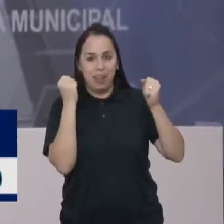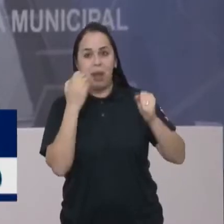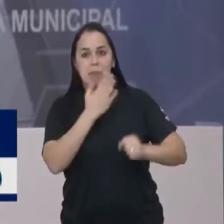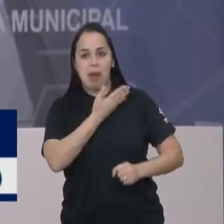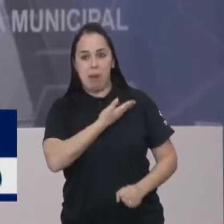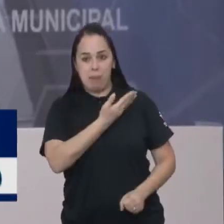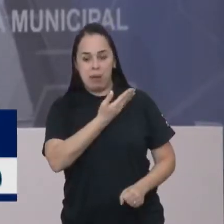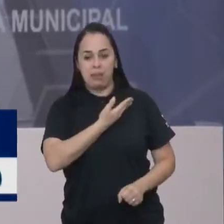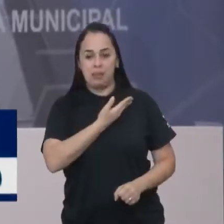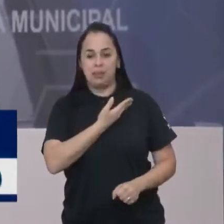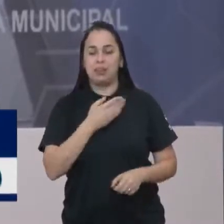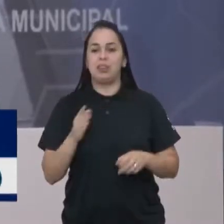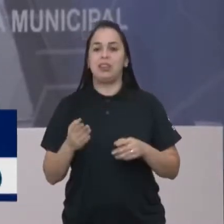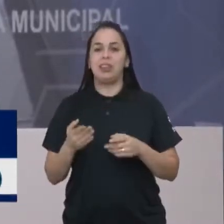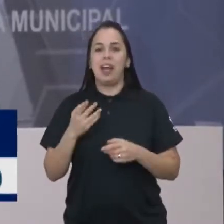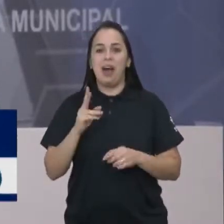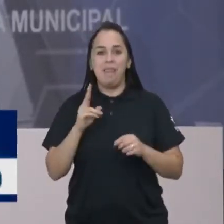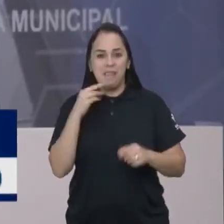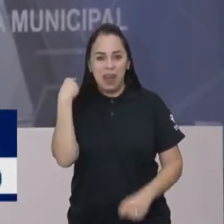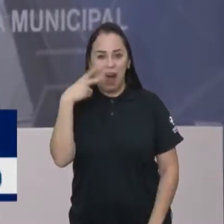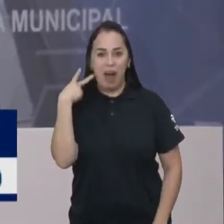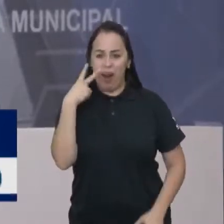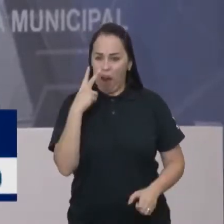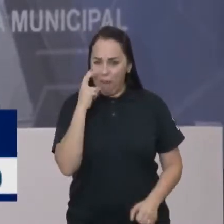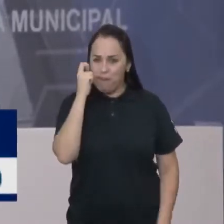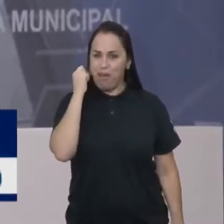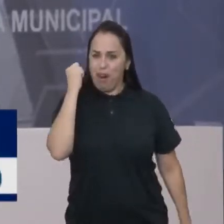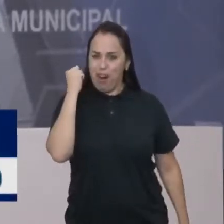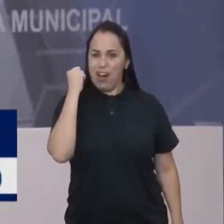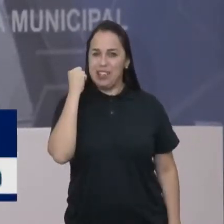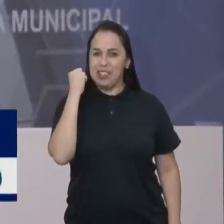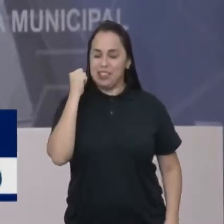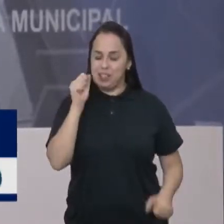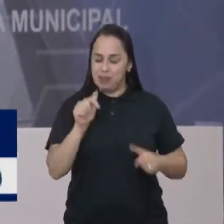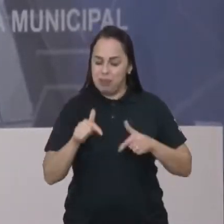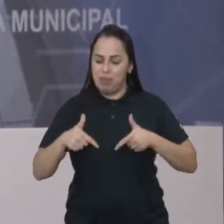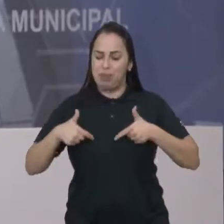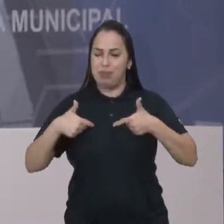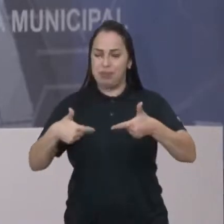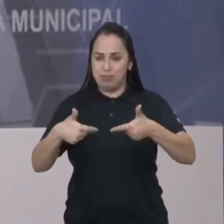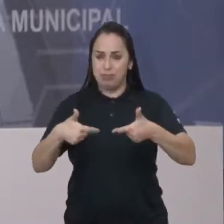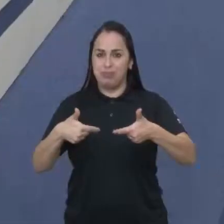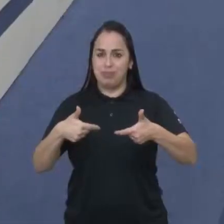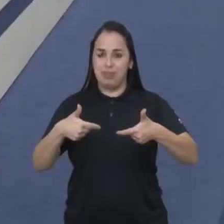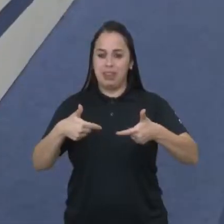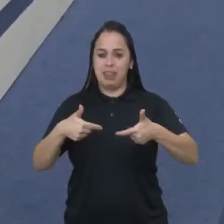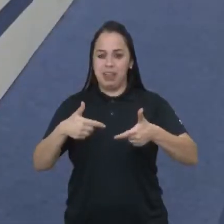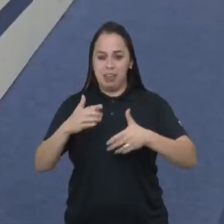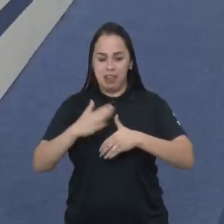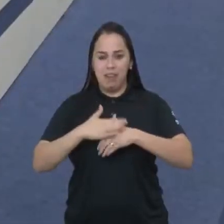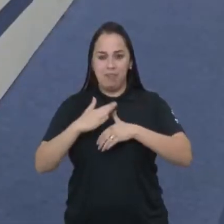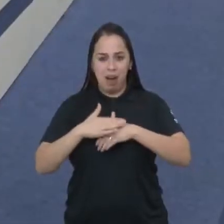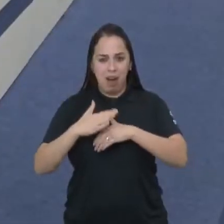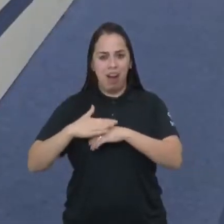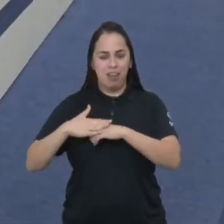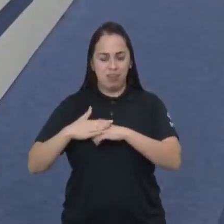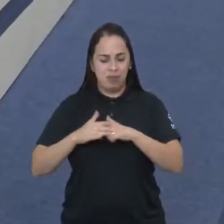vereador vibrante, que muito se empenha e faz pela cidade, né?